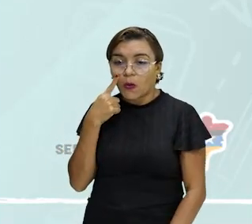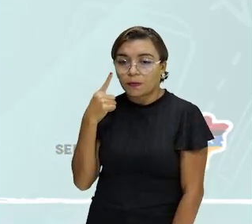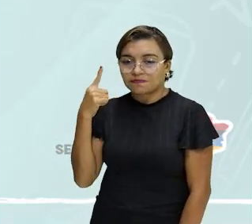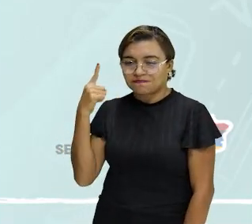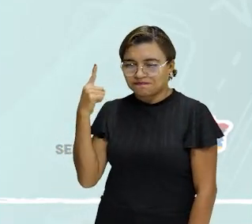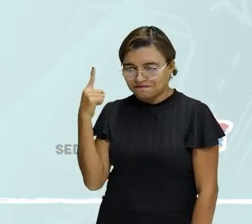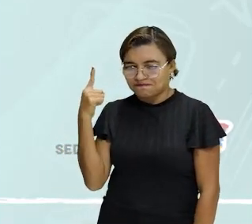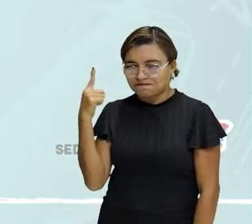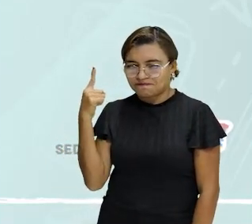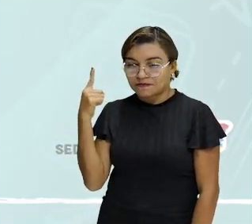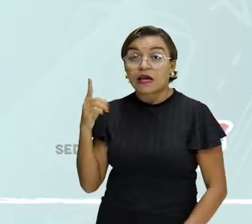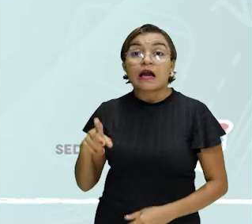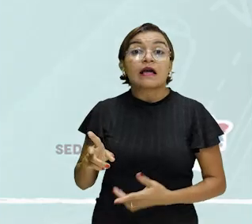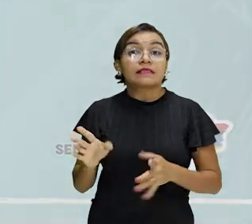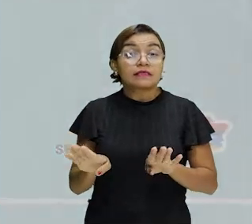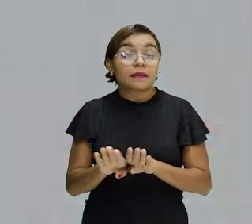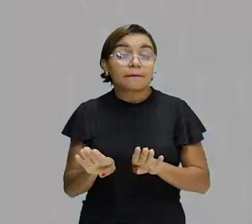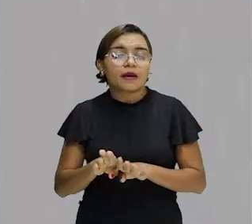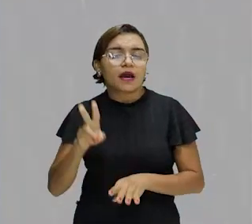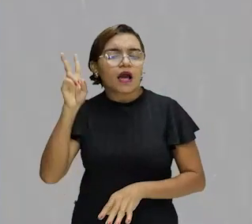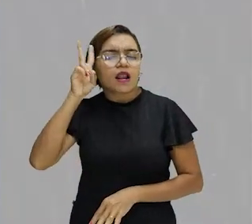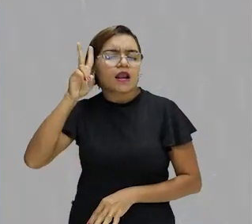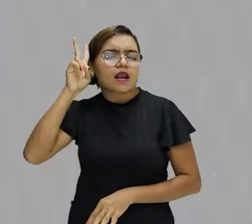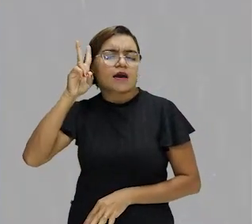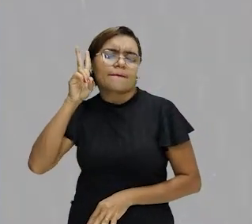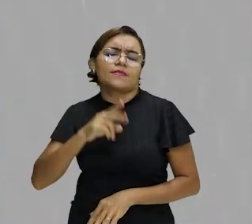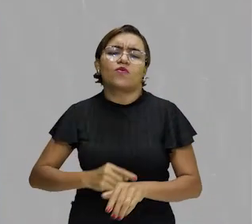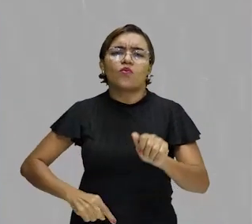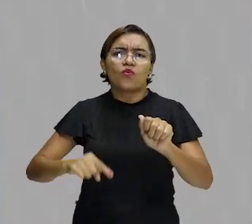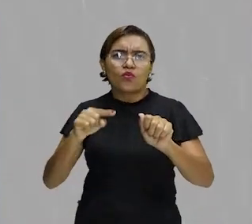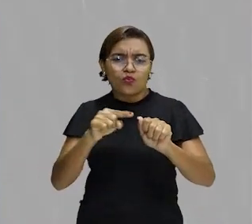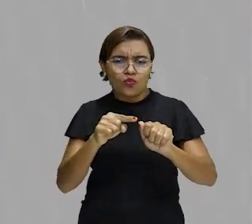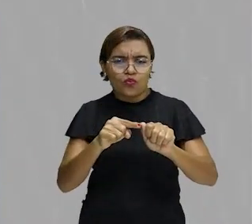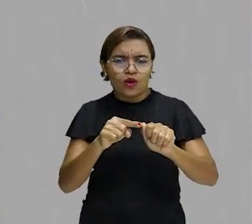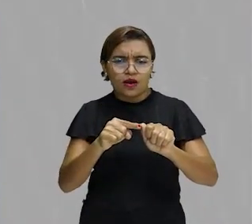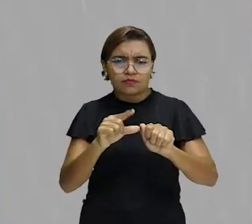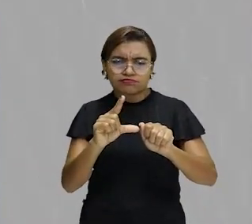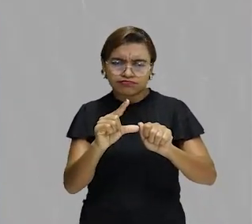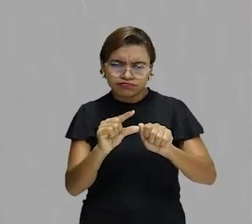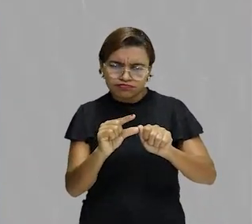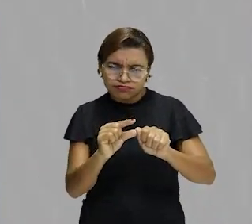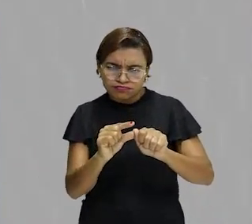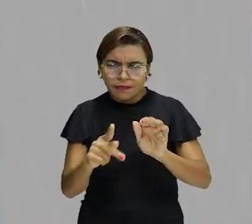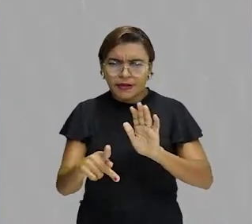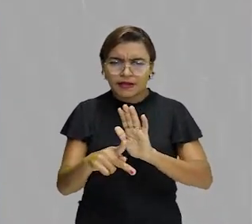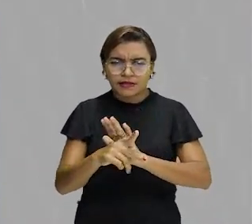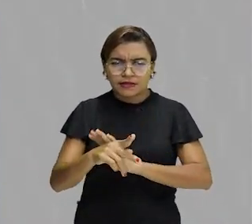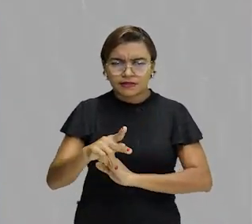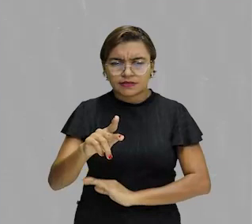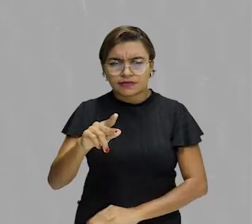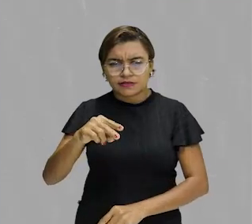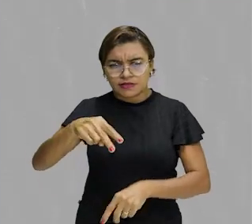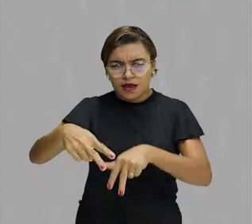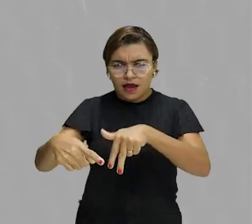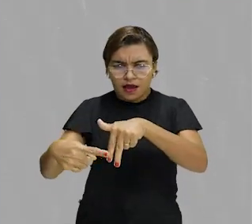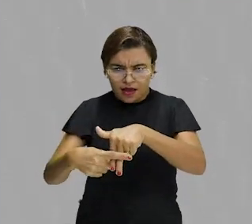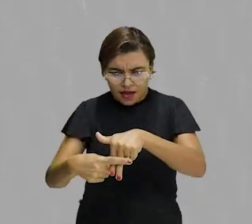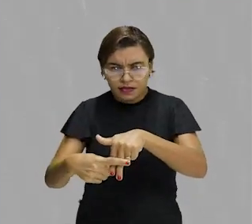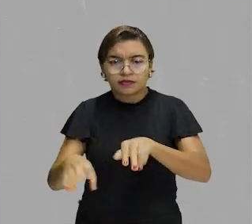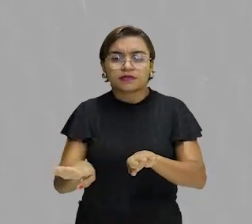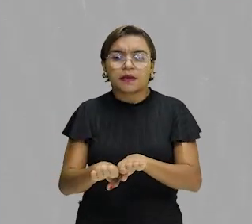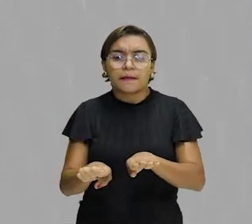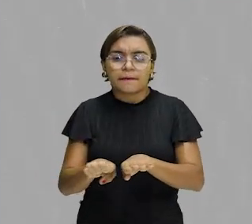produto, a inversa vai ser a divisão. Pronto, gente. Atenção, detalhe, muita calma e está